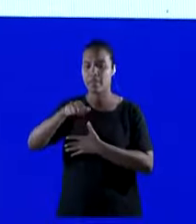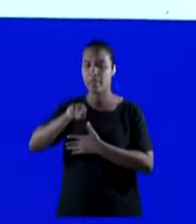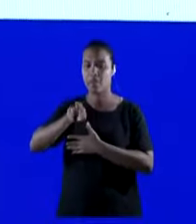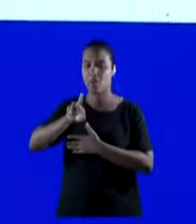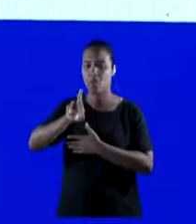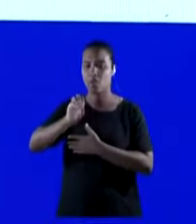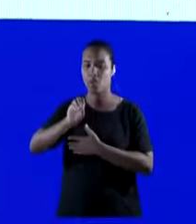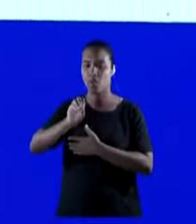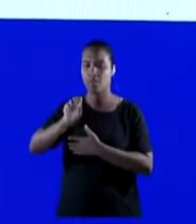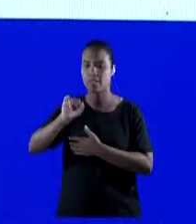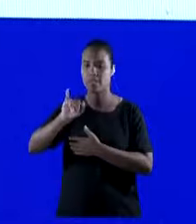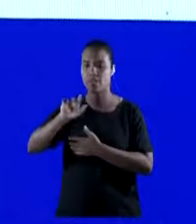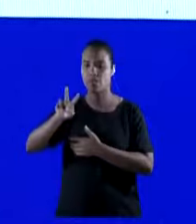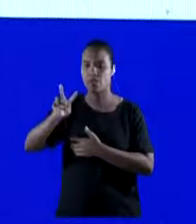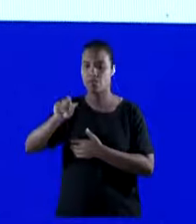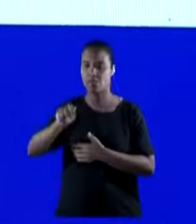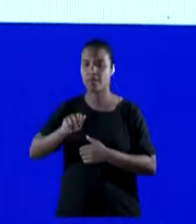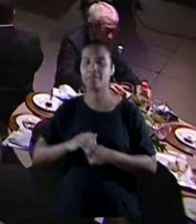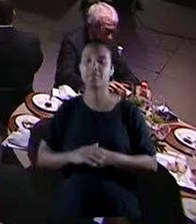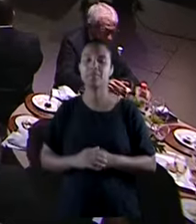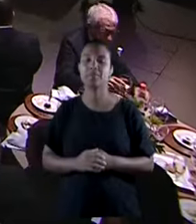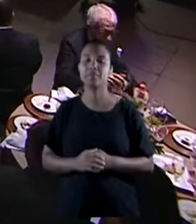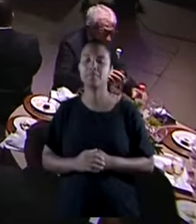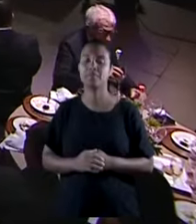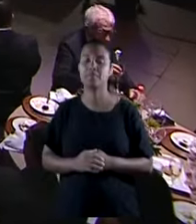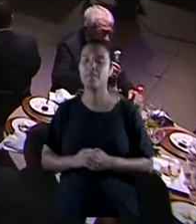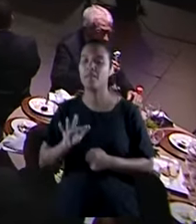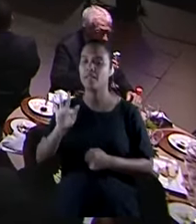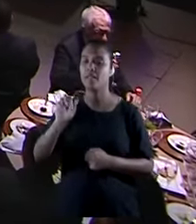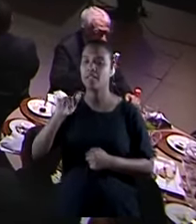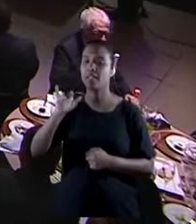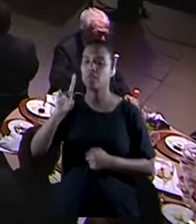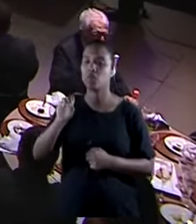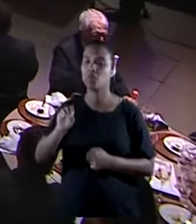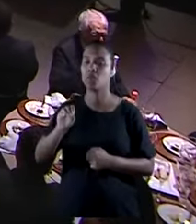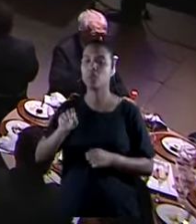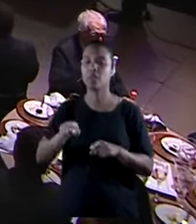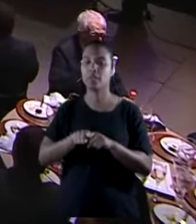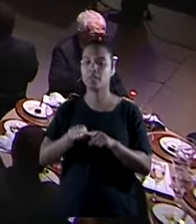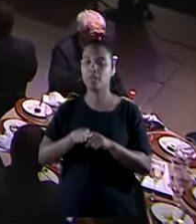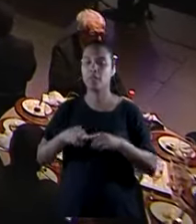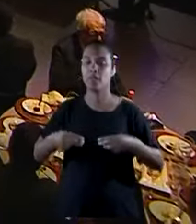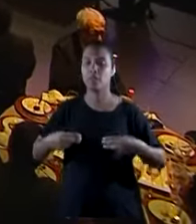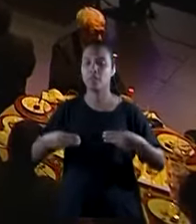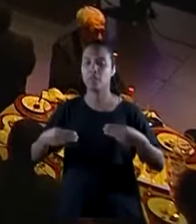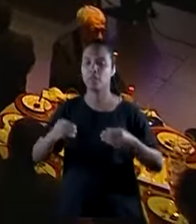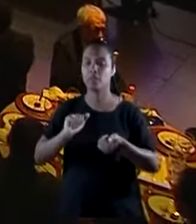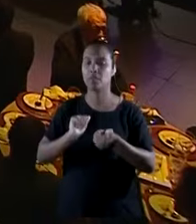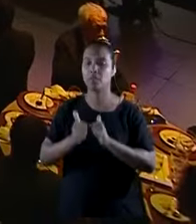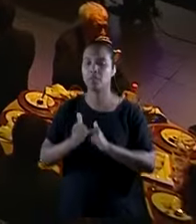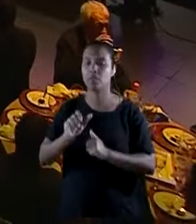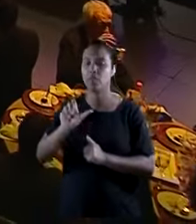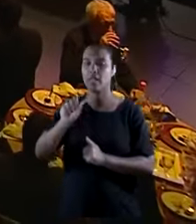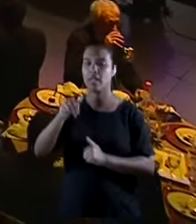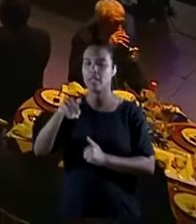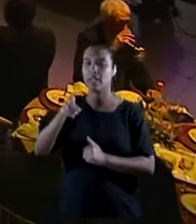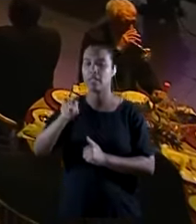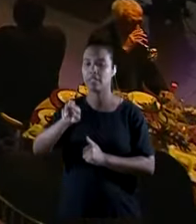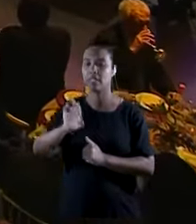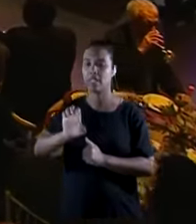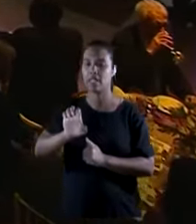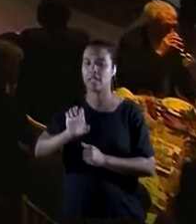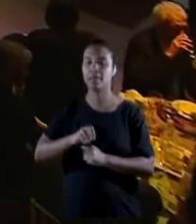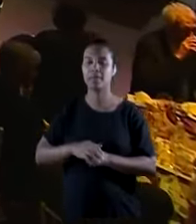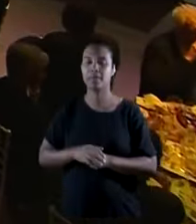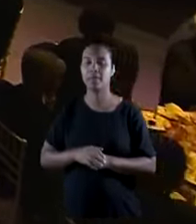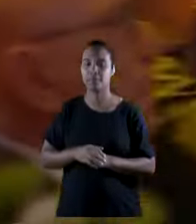Silva, Maurão, por favor, vem até aqui. Fernando Soleiro e o ministro do Esporte, André Fufuca.